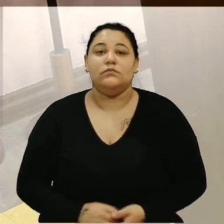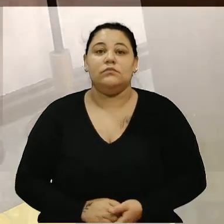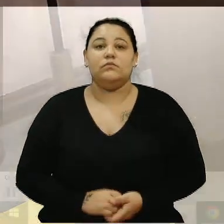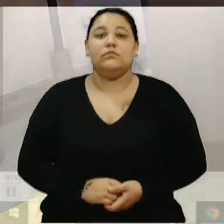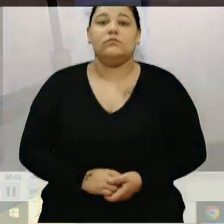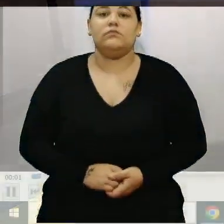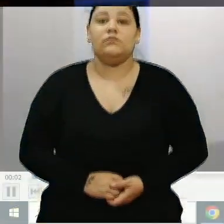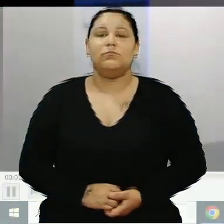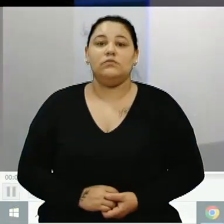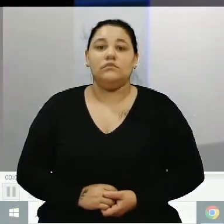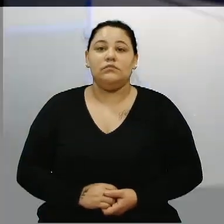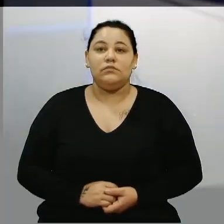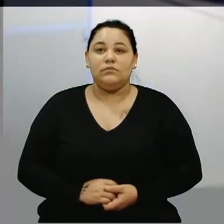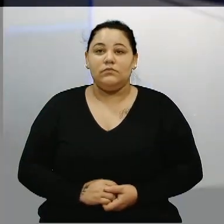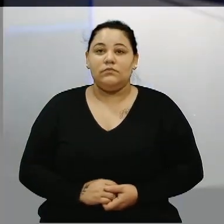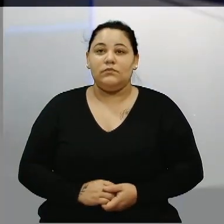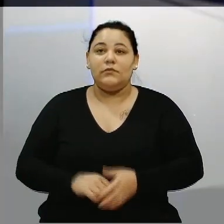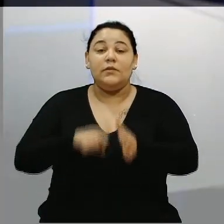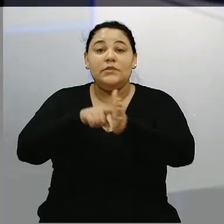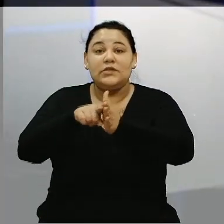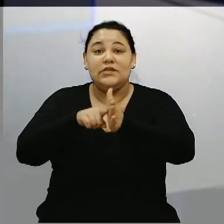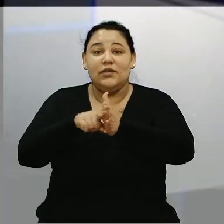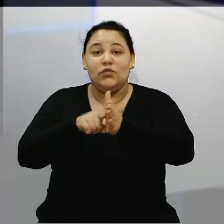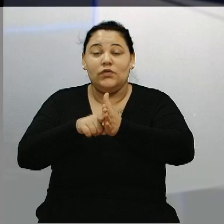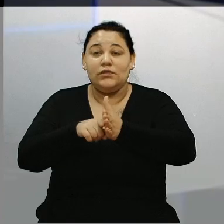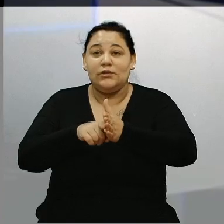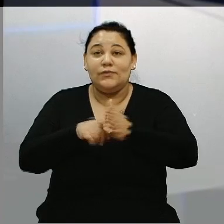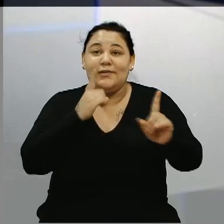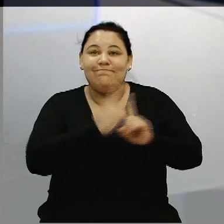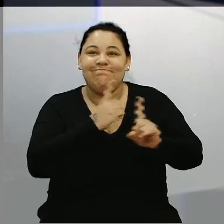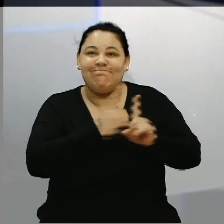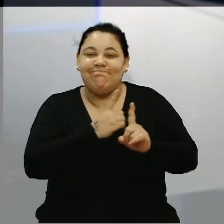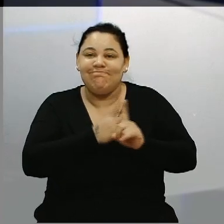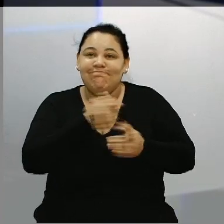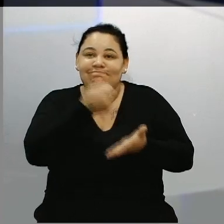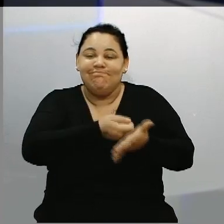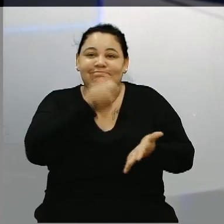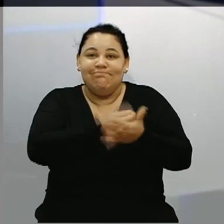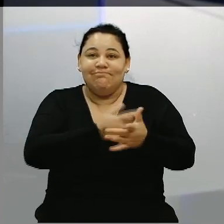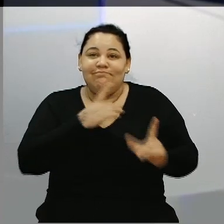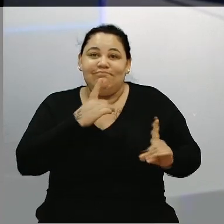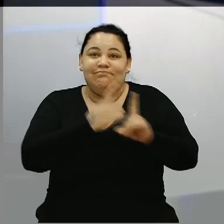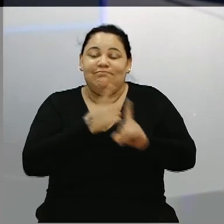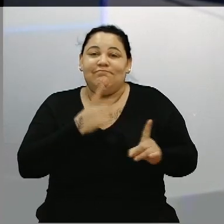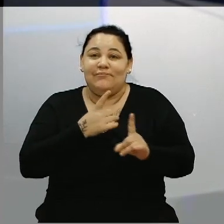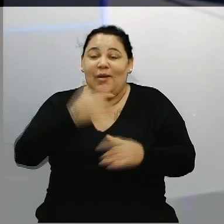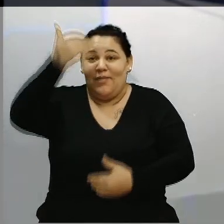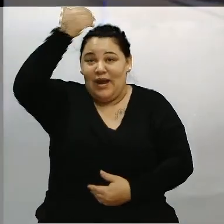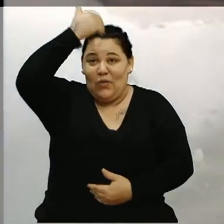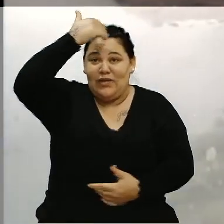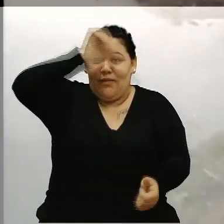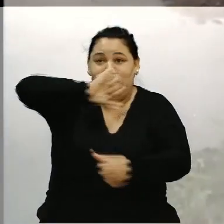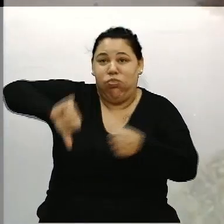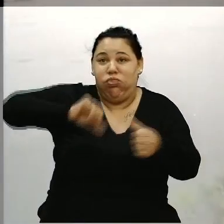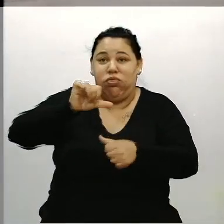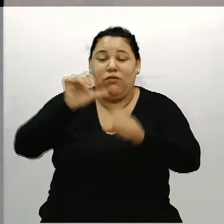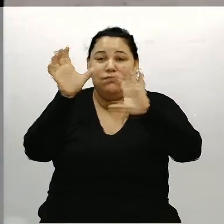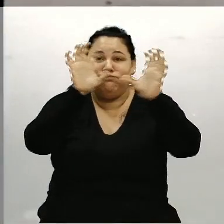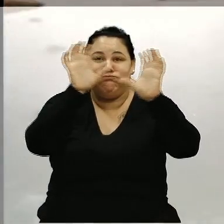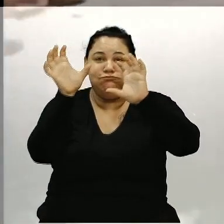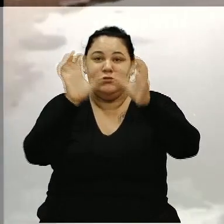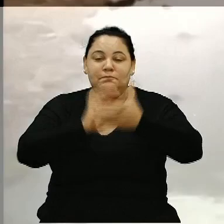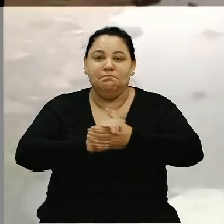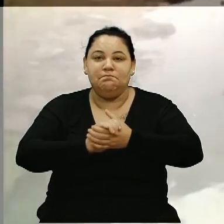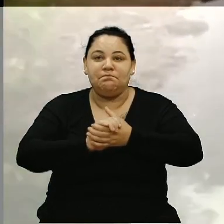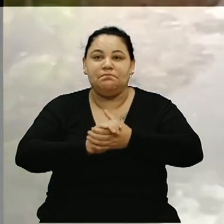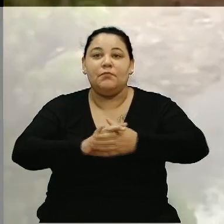Pesquisadores estão procurando formas de tornar as cidades gaúchas mais resistentes às mudanças climáticas.